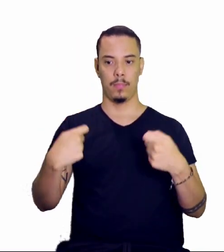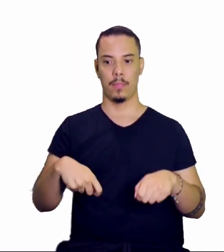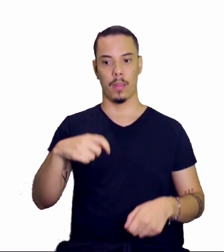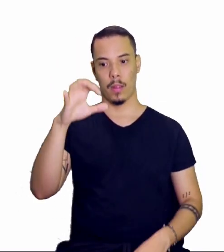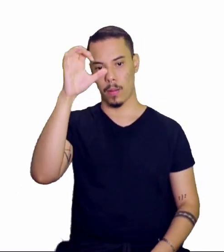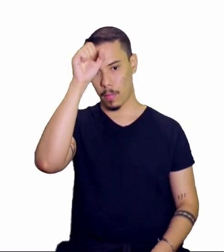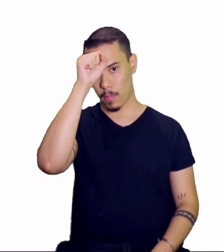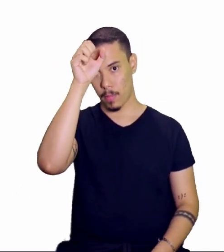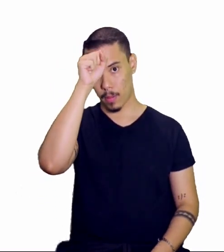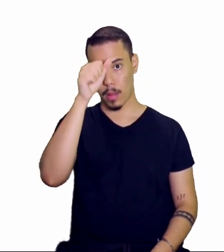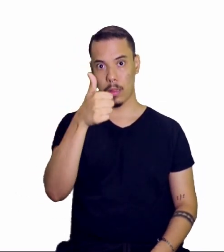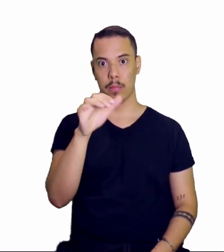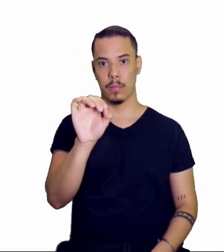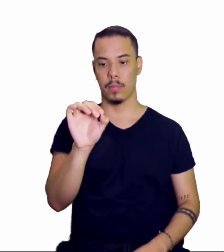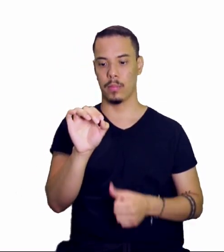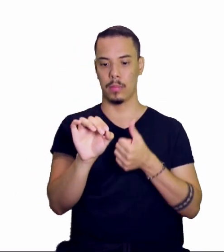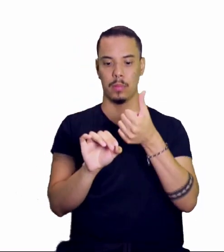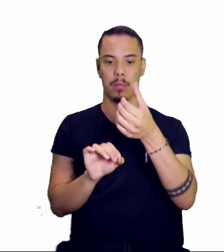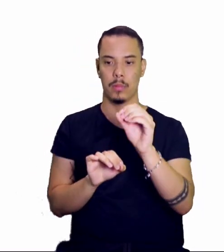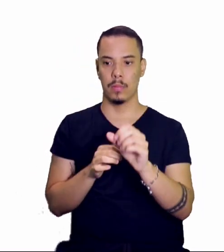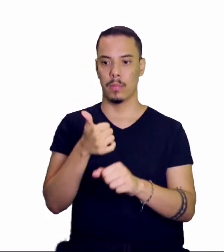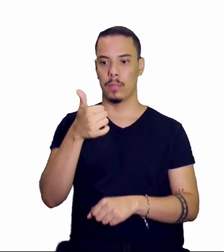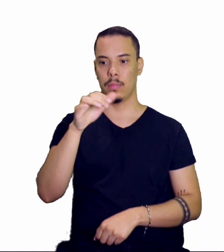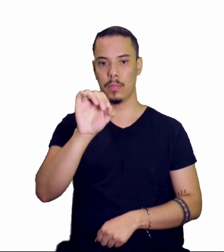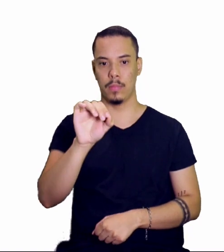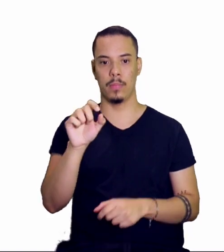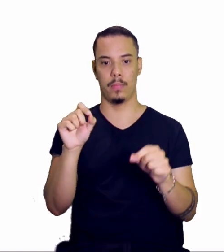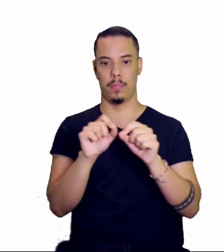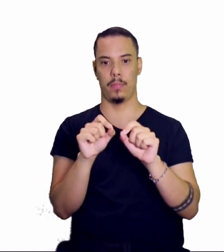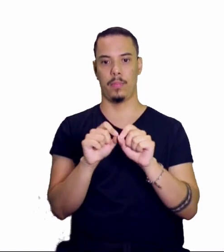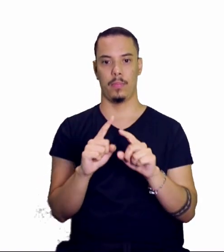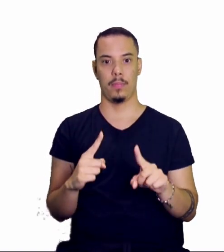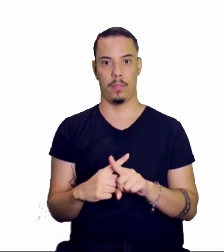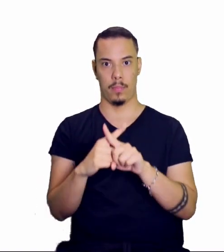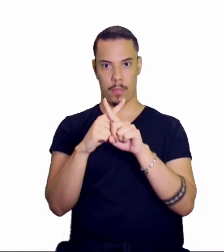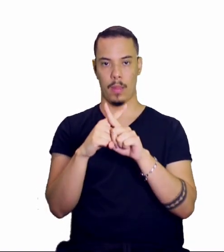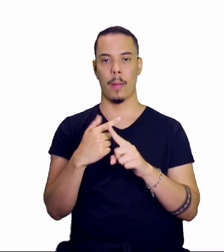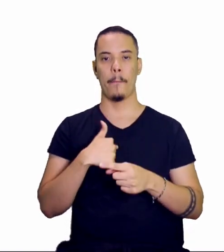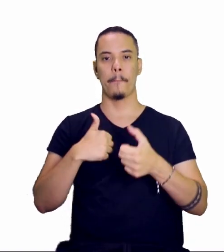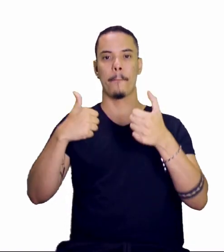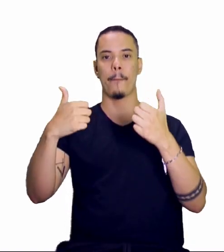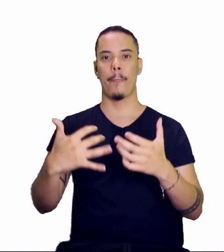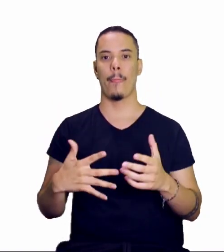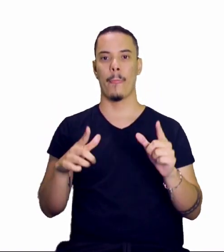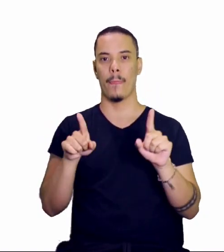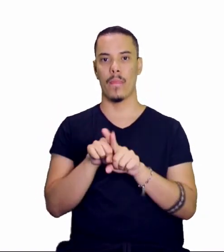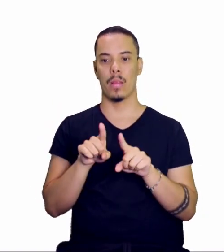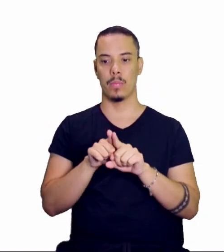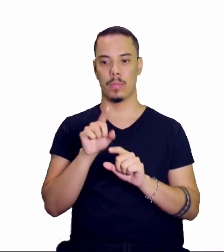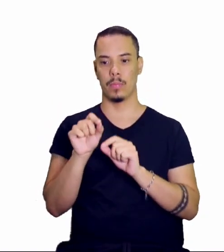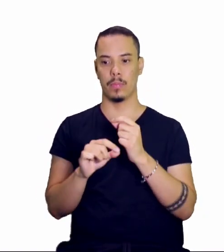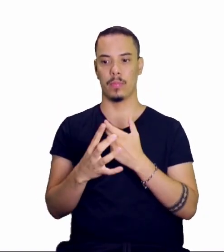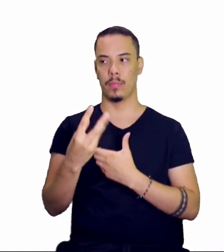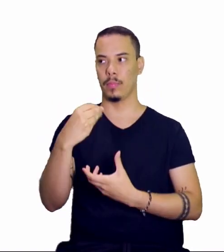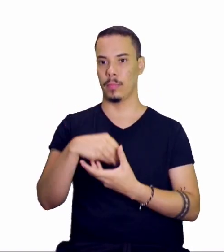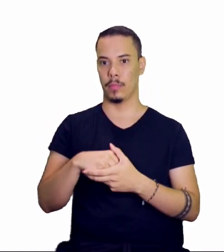como não é de 10 em 10, então a gente tem que fazer essa multiplicação. Tá, olha, nós falamos, ó, se nós formos pela parte de cima, a